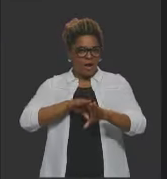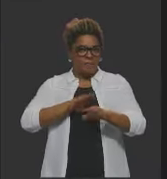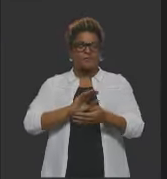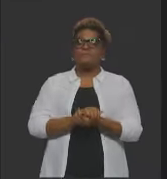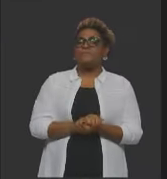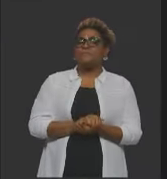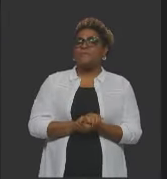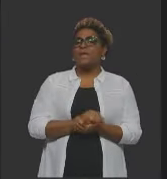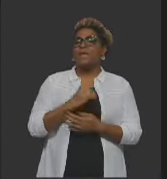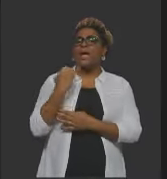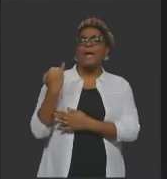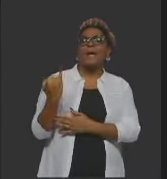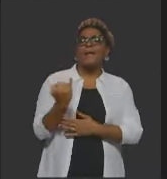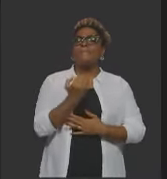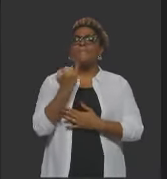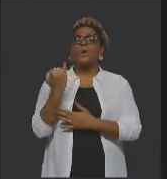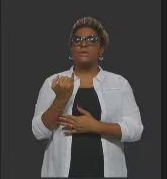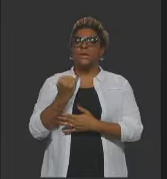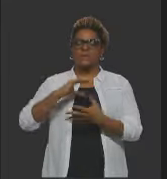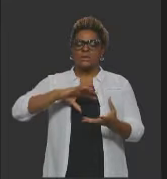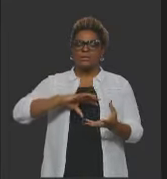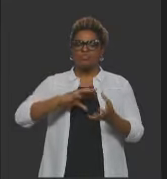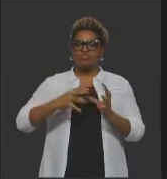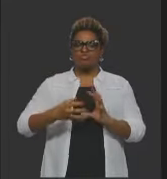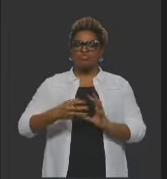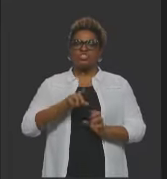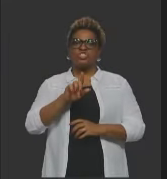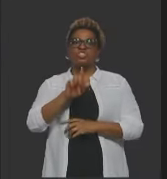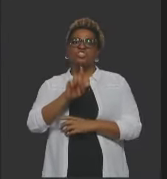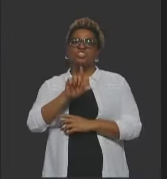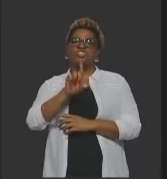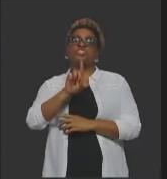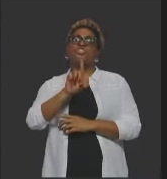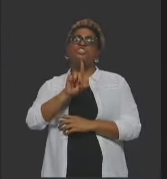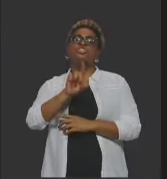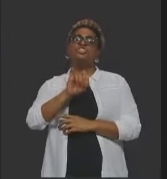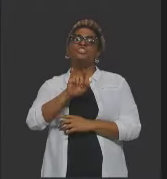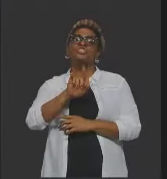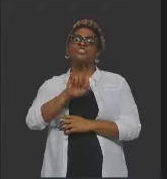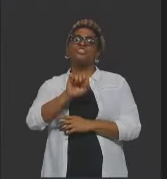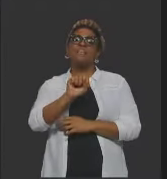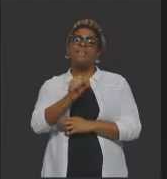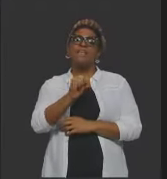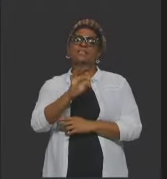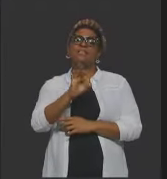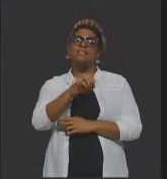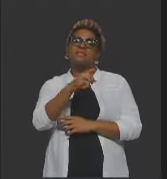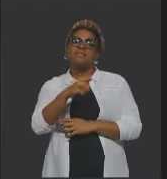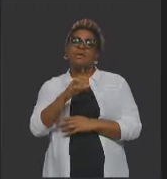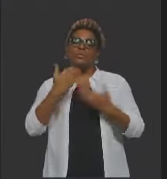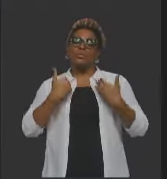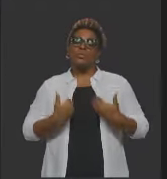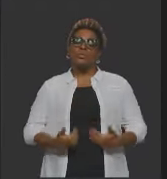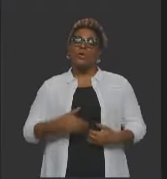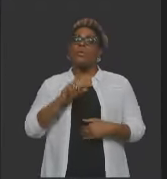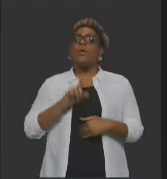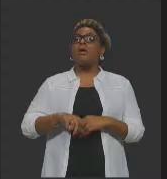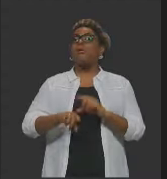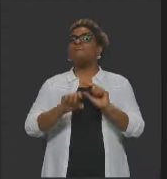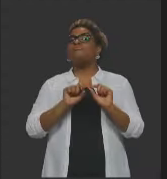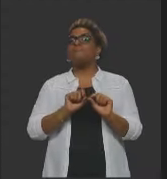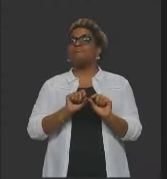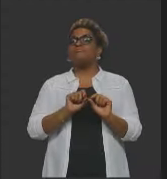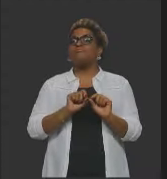é... O que é a digestão? É a transformação dos alimentos ao longo do tubo digestivo.